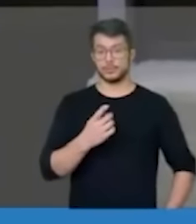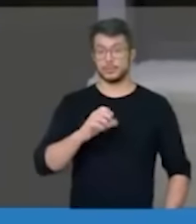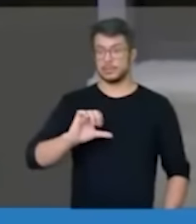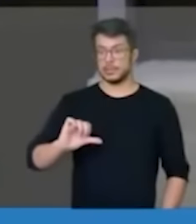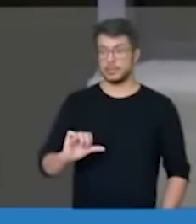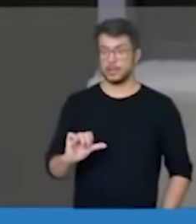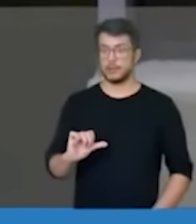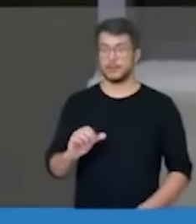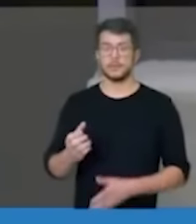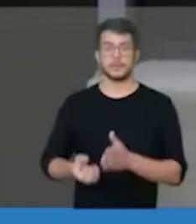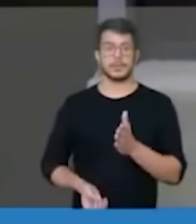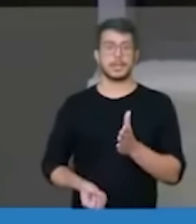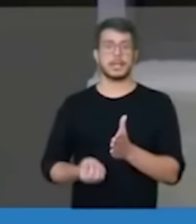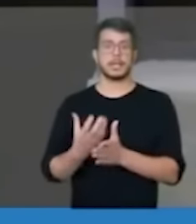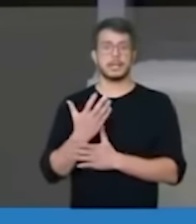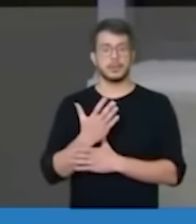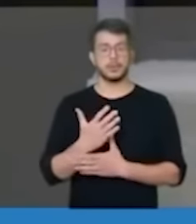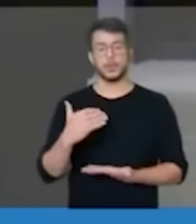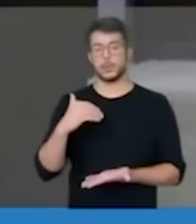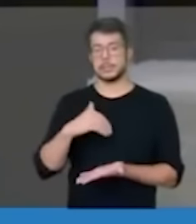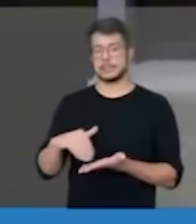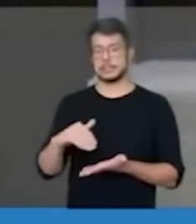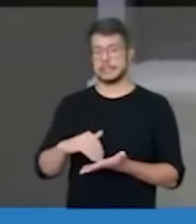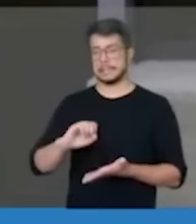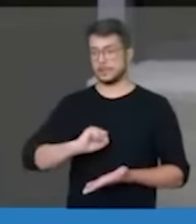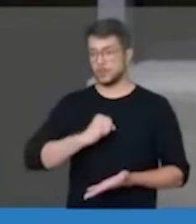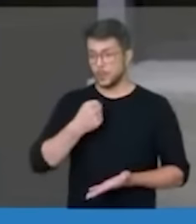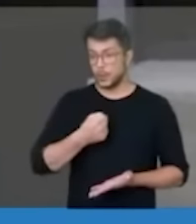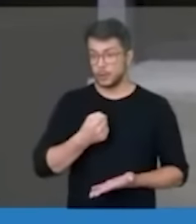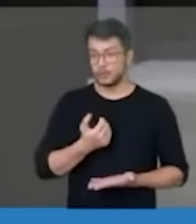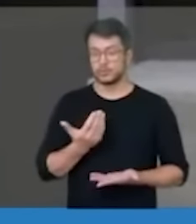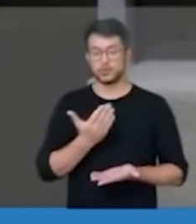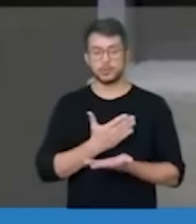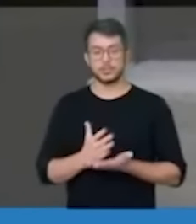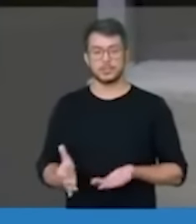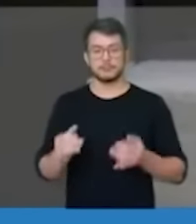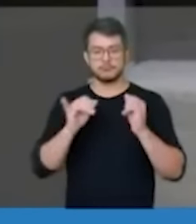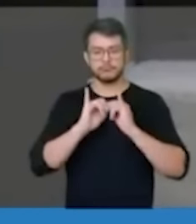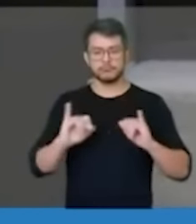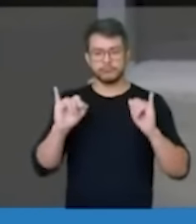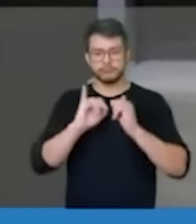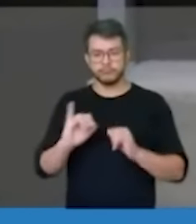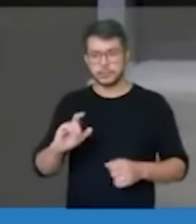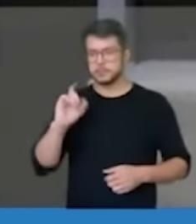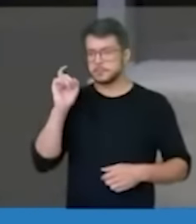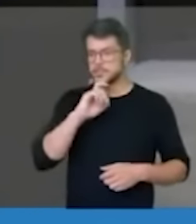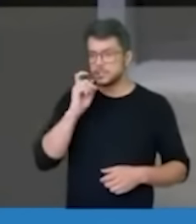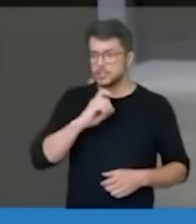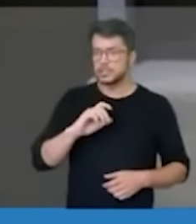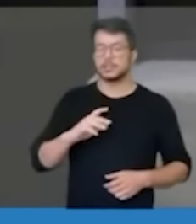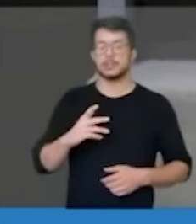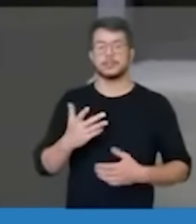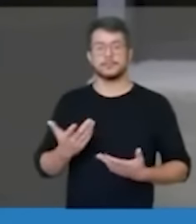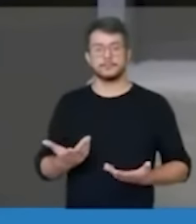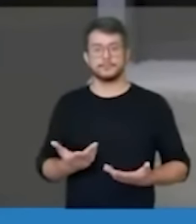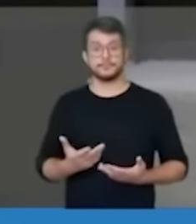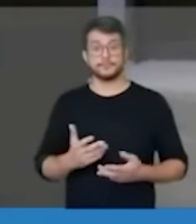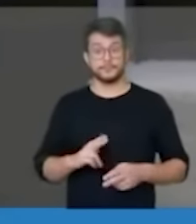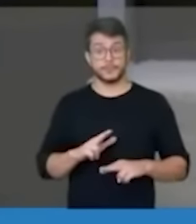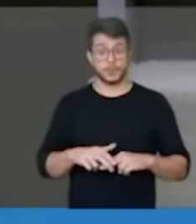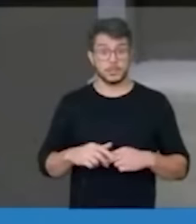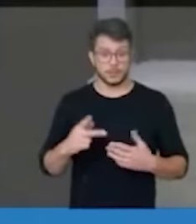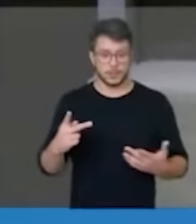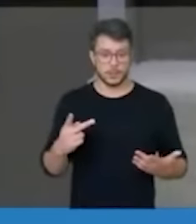ódio, disseminando mentira e violência e, portanto, elevando a radicalidade da política brasileira. É